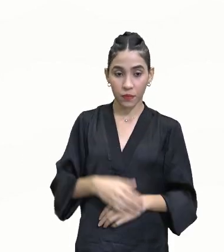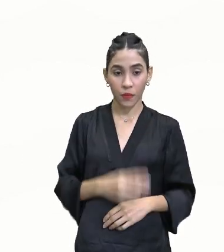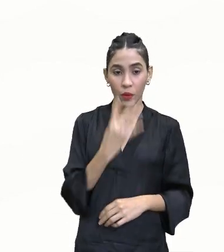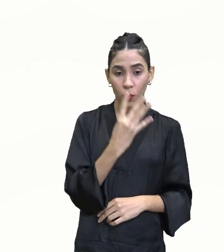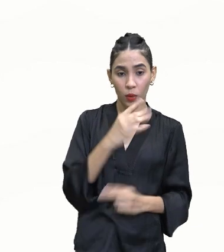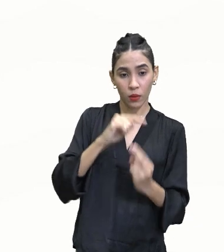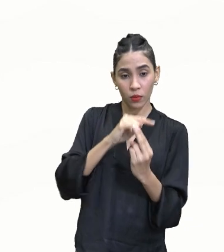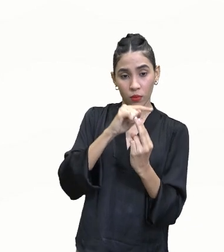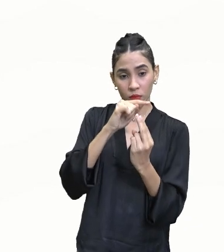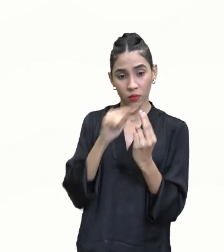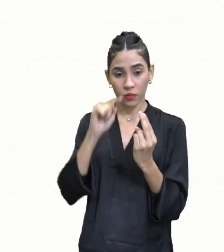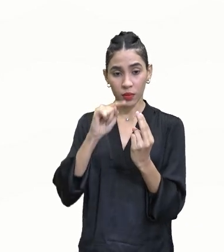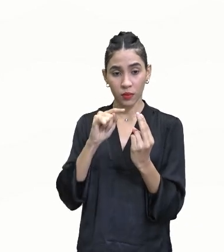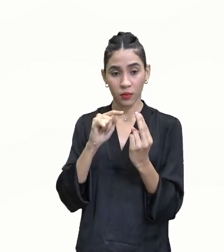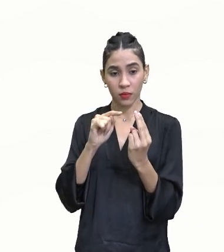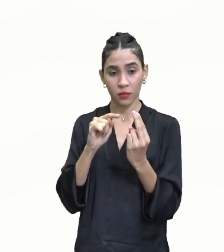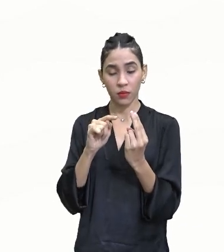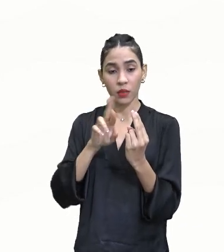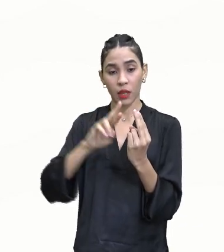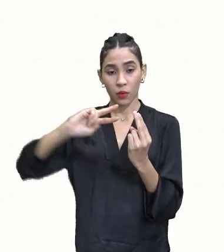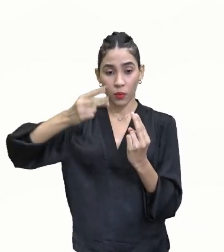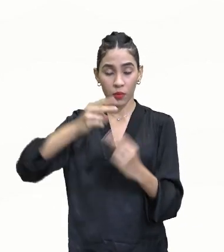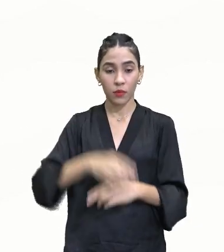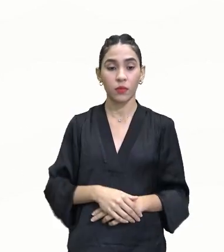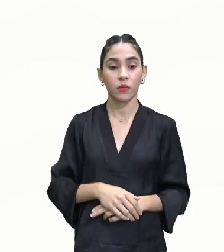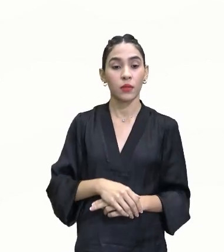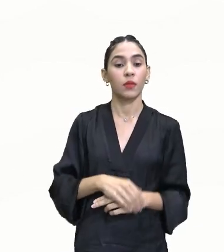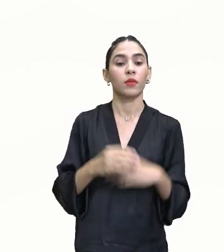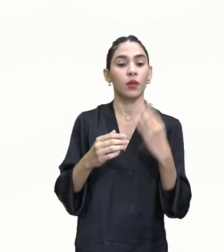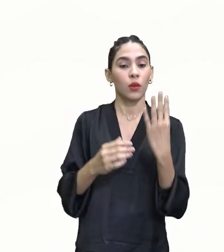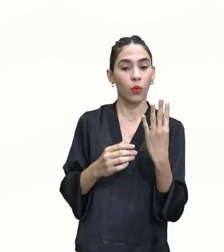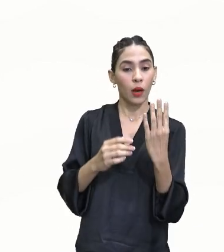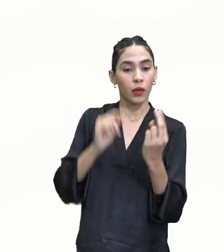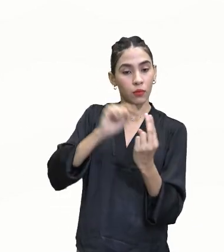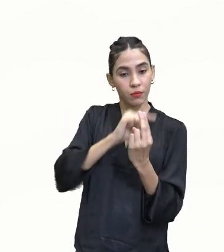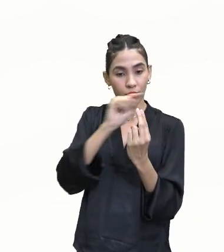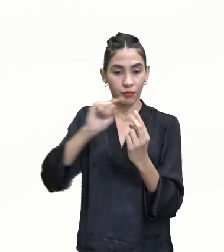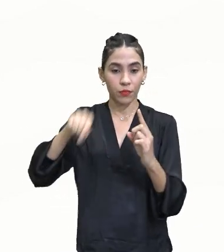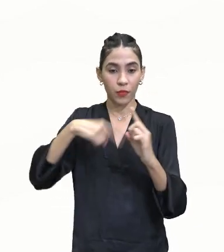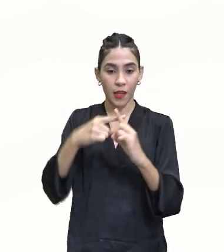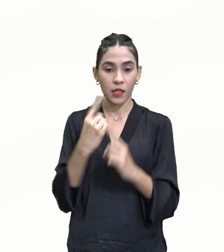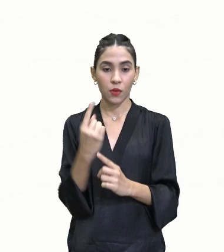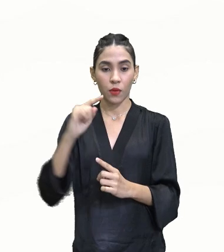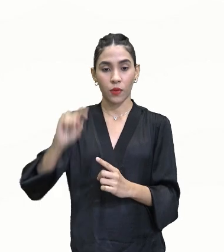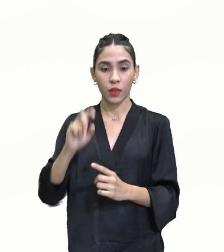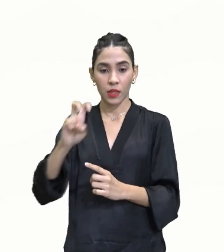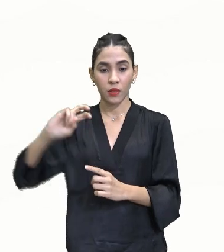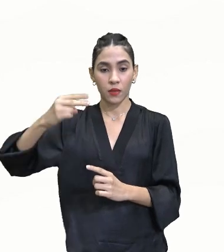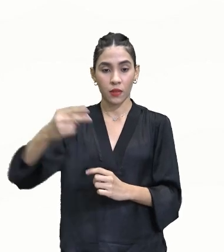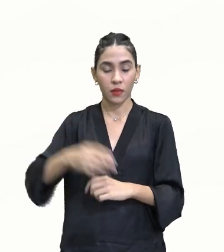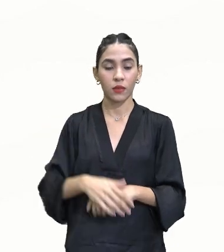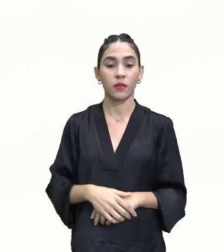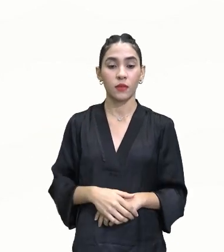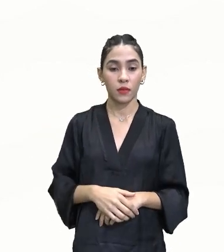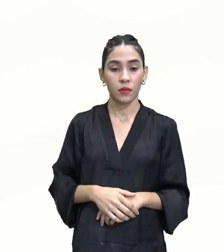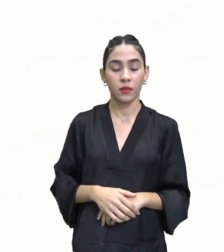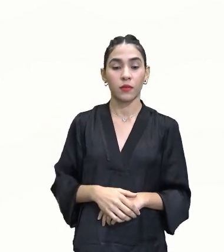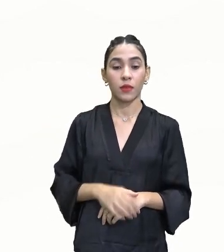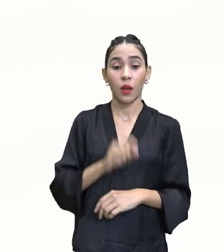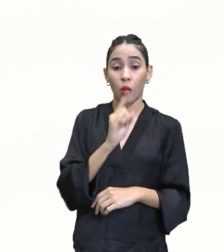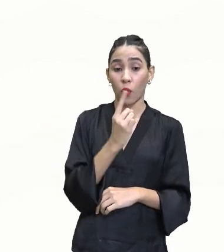ao quadrado. Quem é o raio mesmo? 1,5. 1,5 ao quadrado, 1,5 vezes